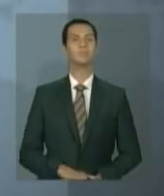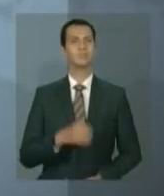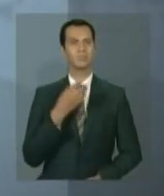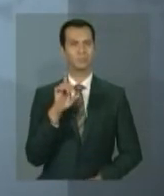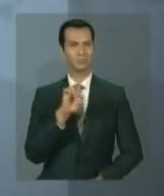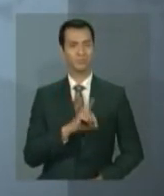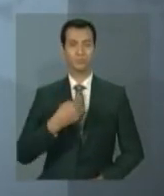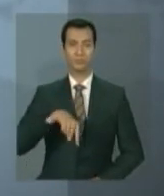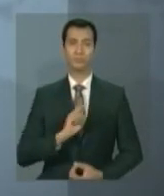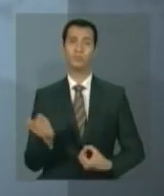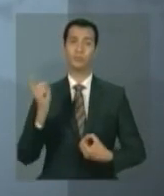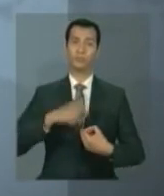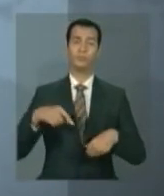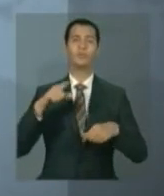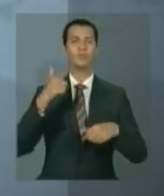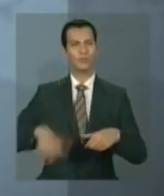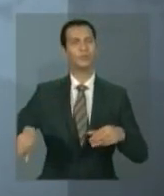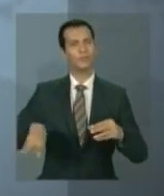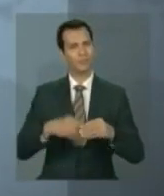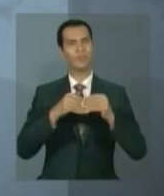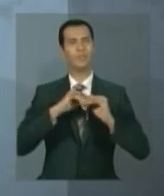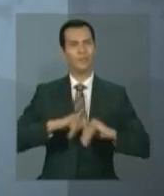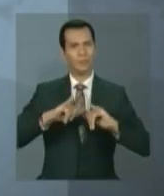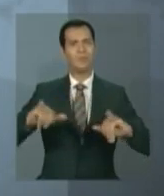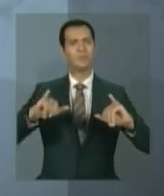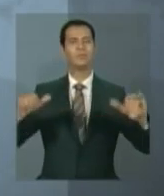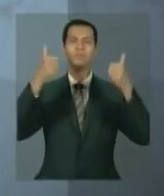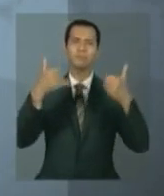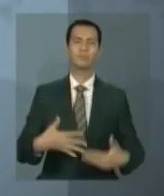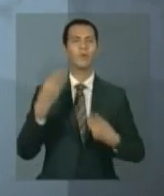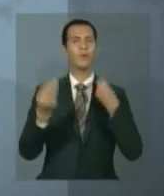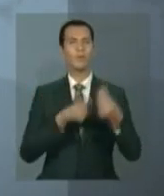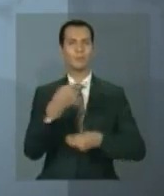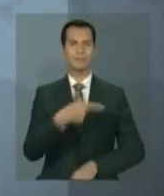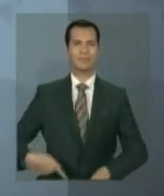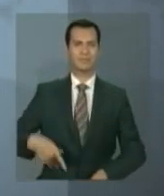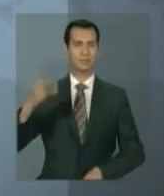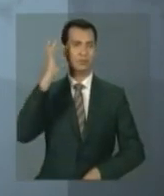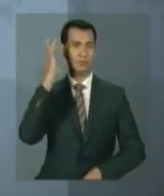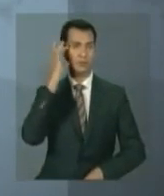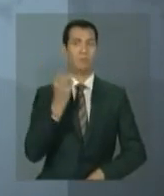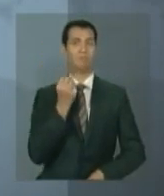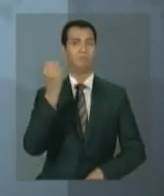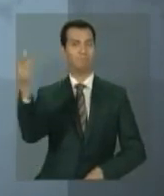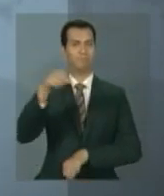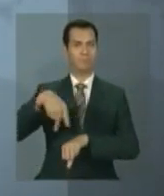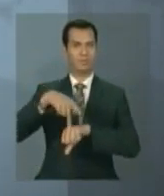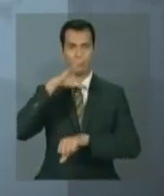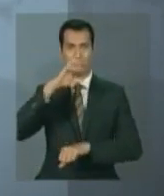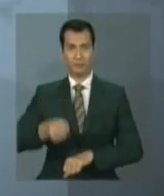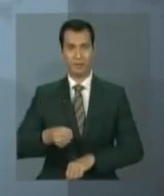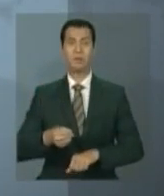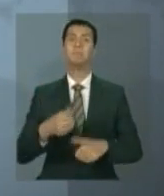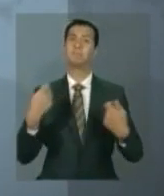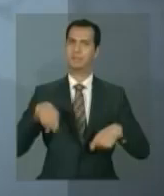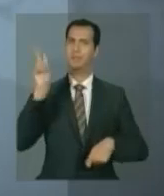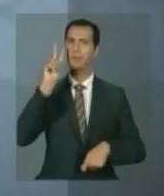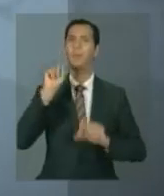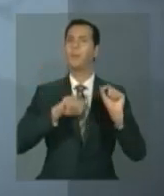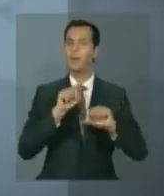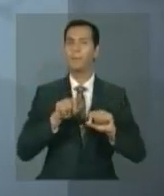voltamos com mais informações sobre a viagem da presidenta Dilma Rousseff à Bulgária. Vale lembrar que essa é a primeira visita oficial de um chefe